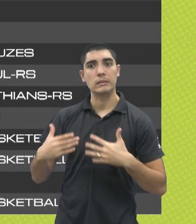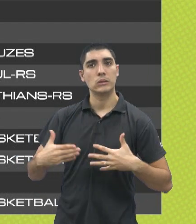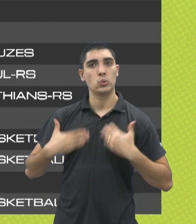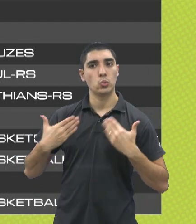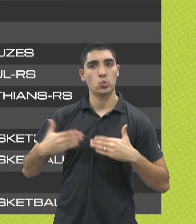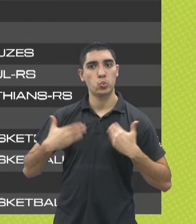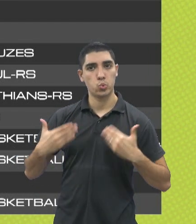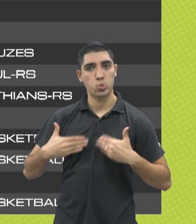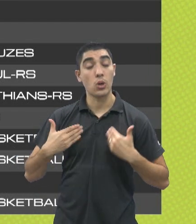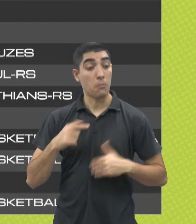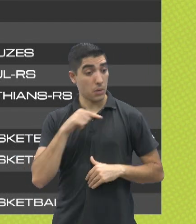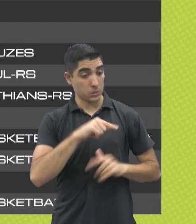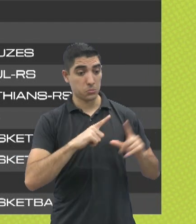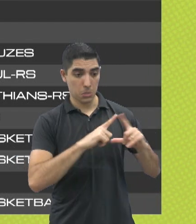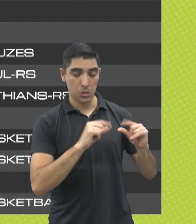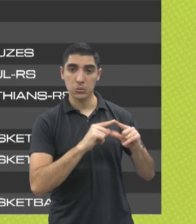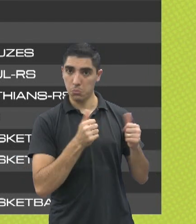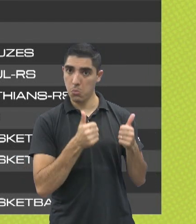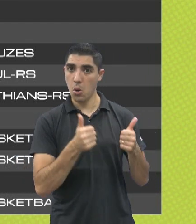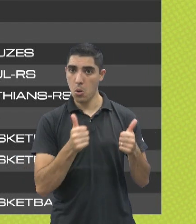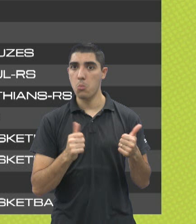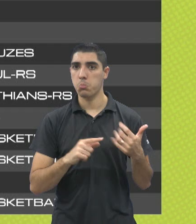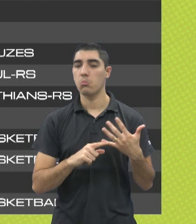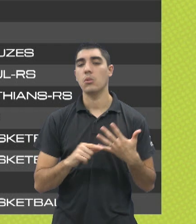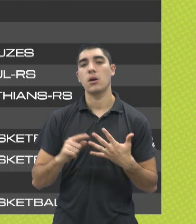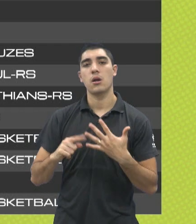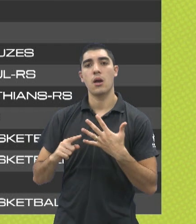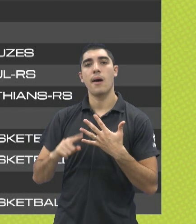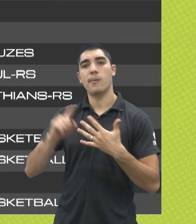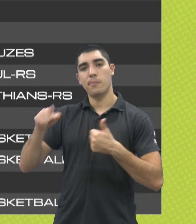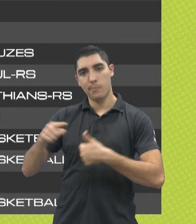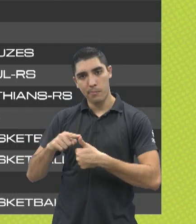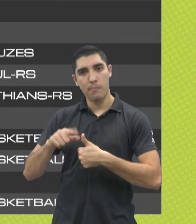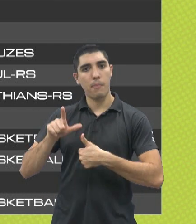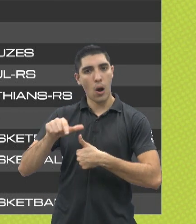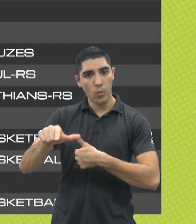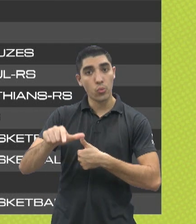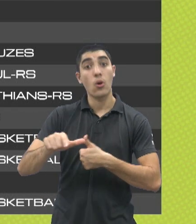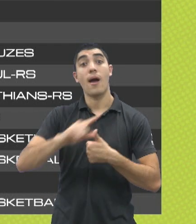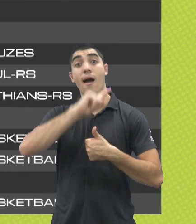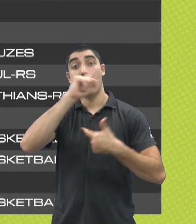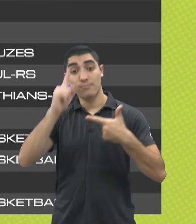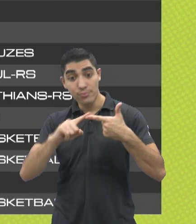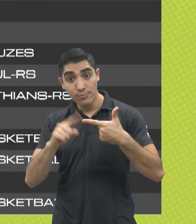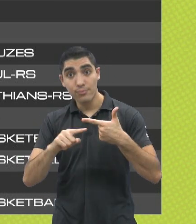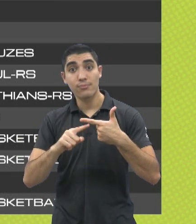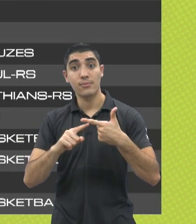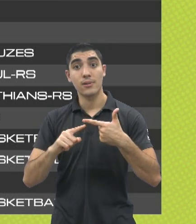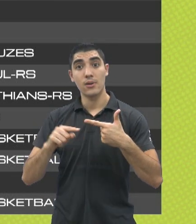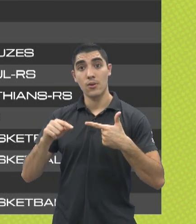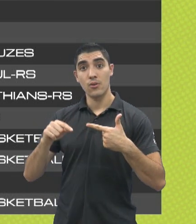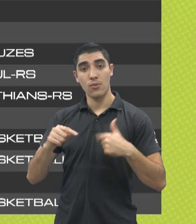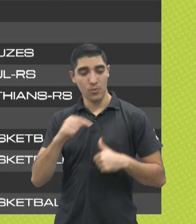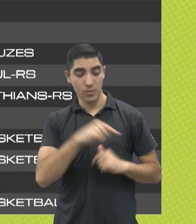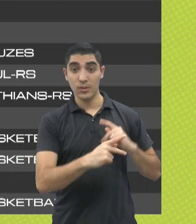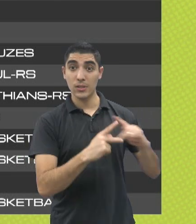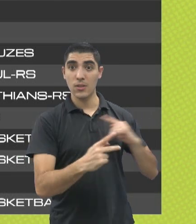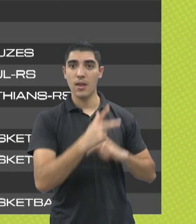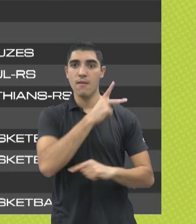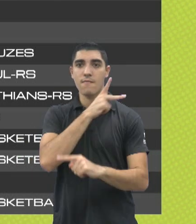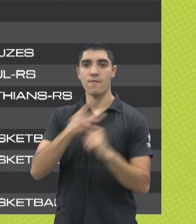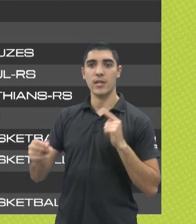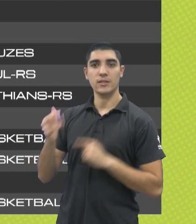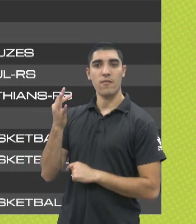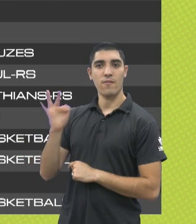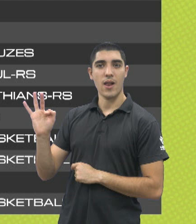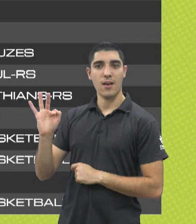vem se mostrando uma forte equipe, aí perdeu para o Bauru, só foi vencer justamente contra a Franca, o menos provável, São José foi lá e acabou vencendo,